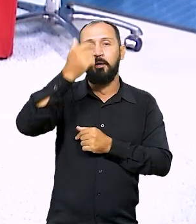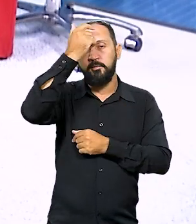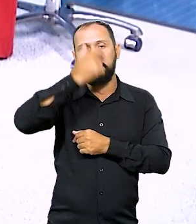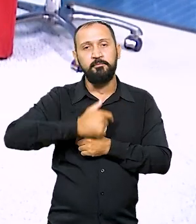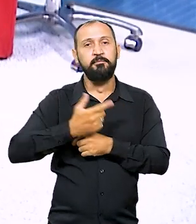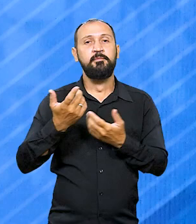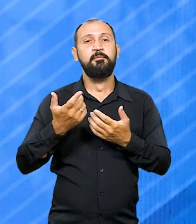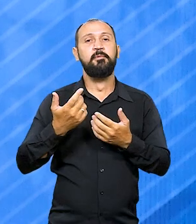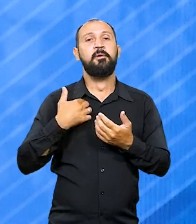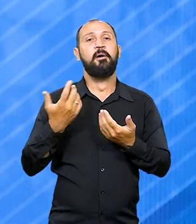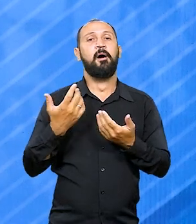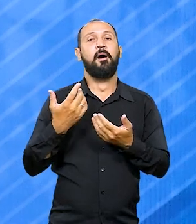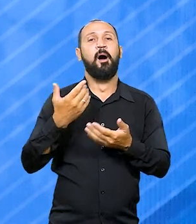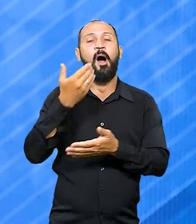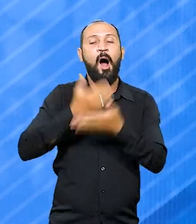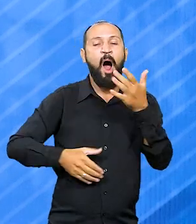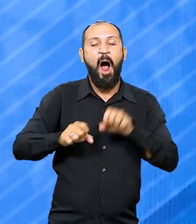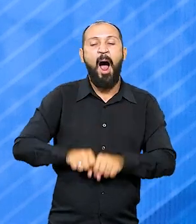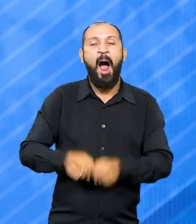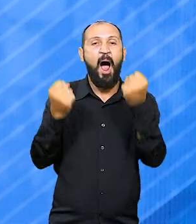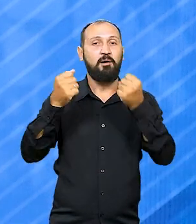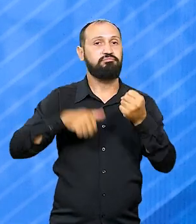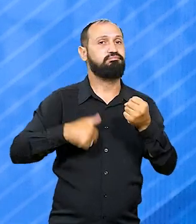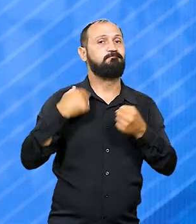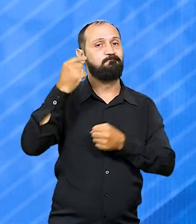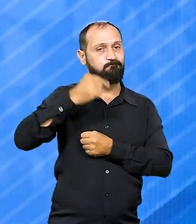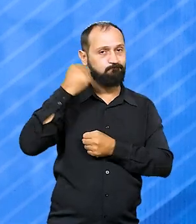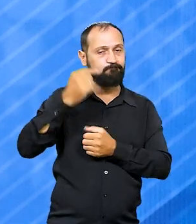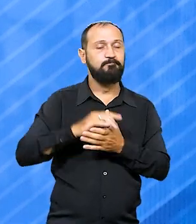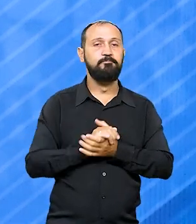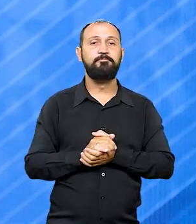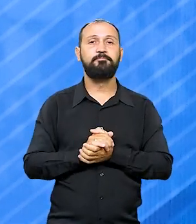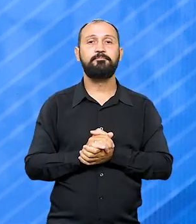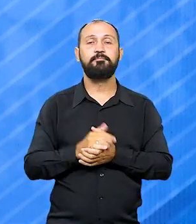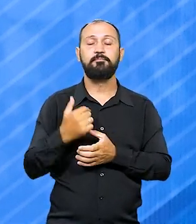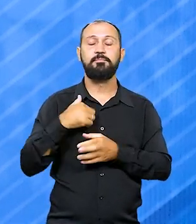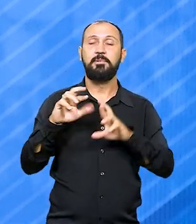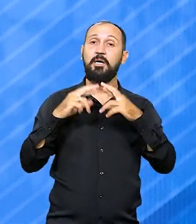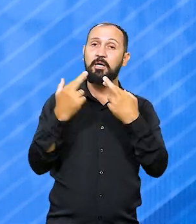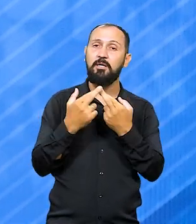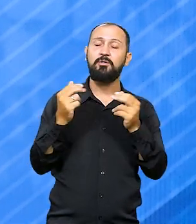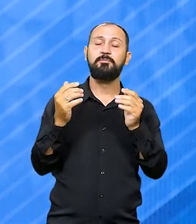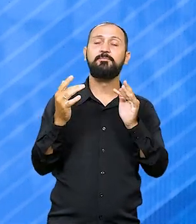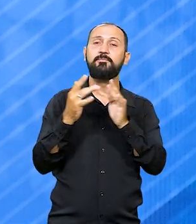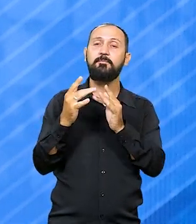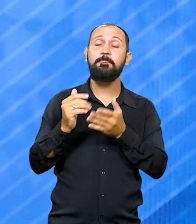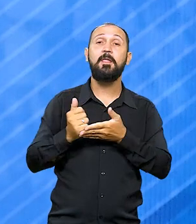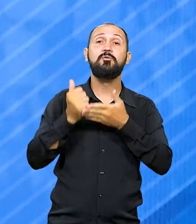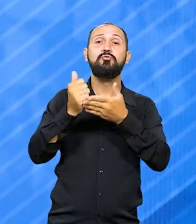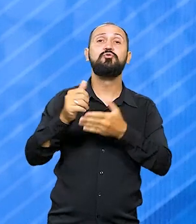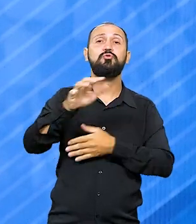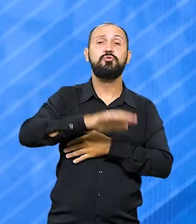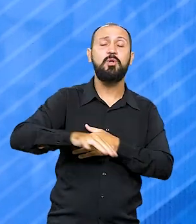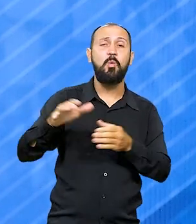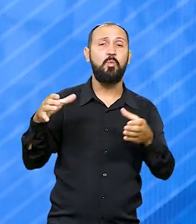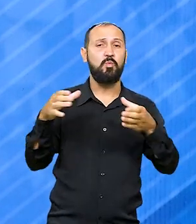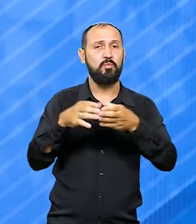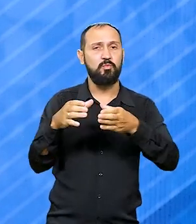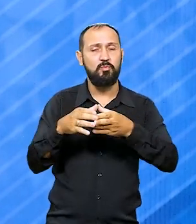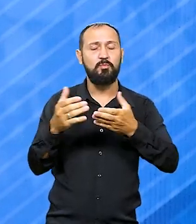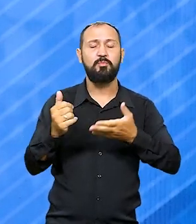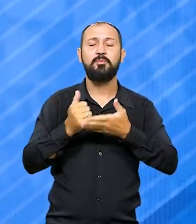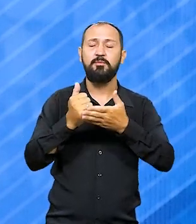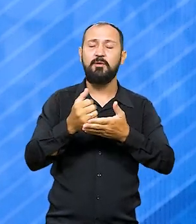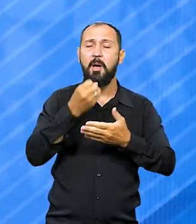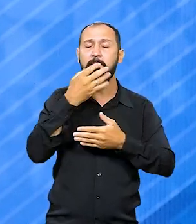sem dignidade, isso avilta a advocacia. Então, a nossa reunião com o intuito de beneficiar toda a